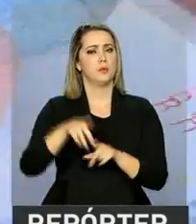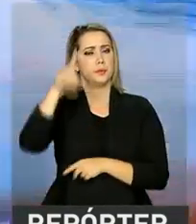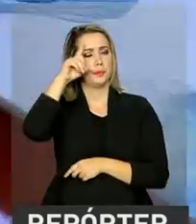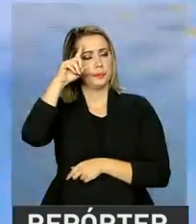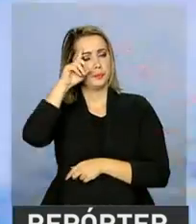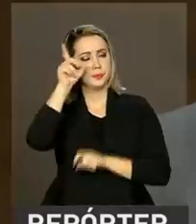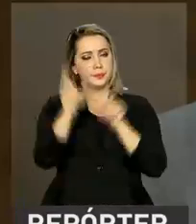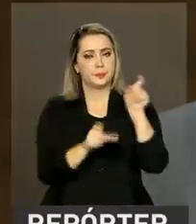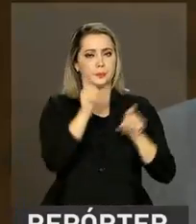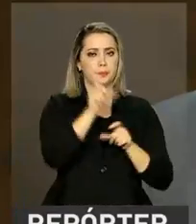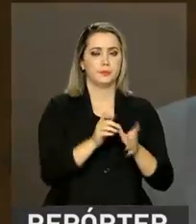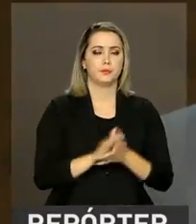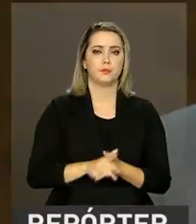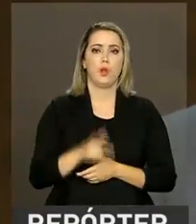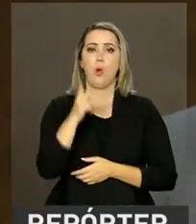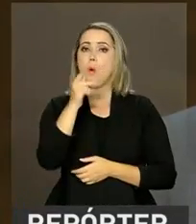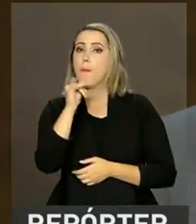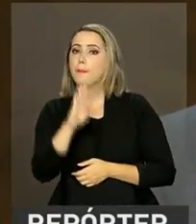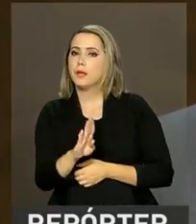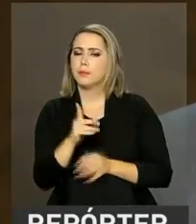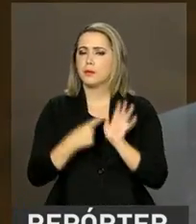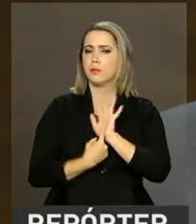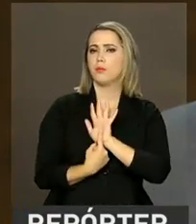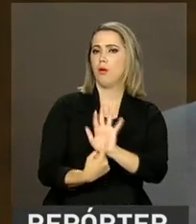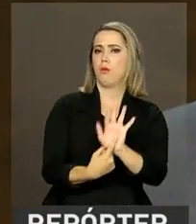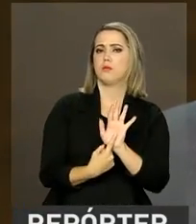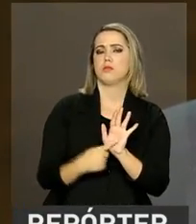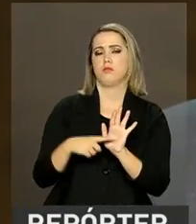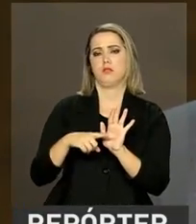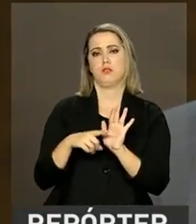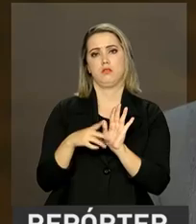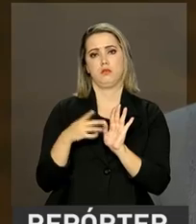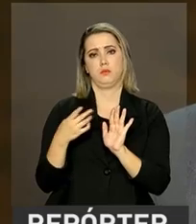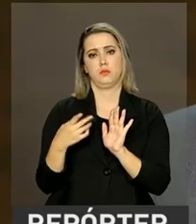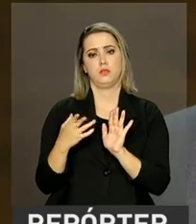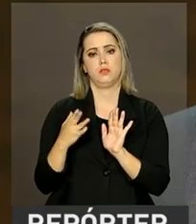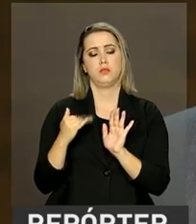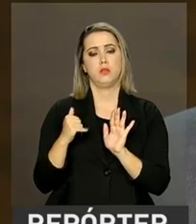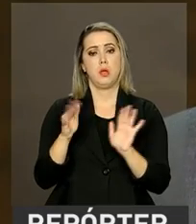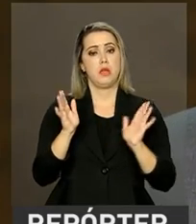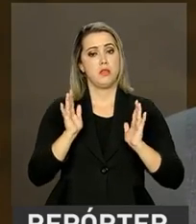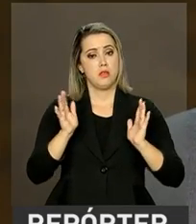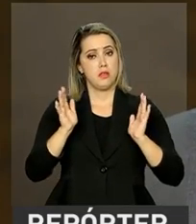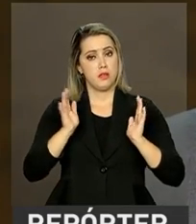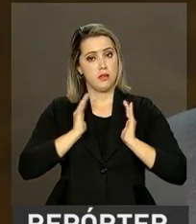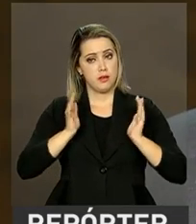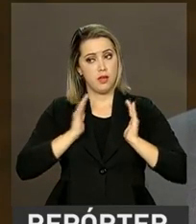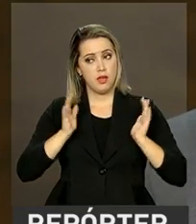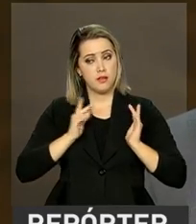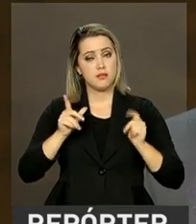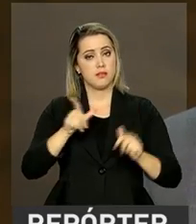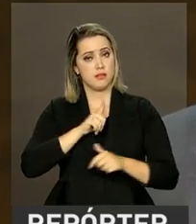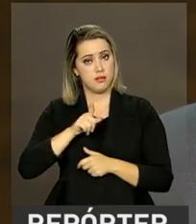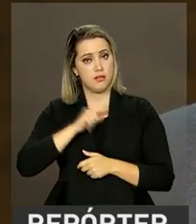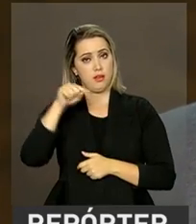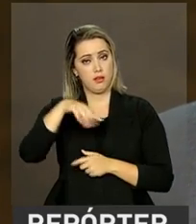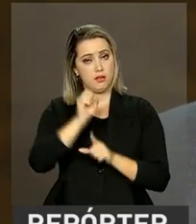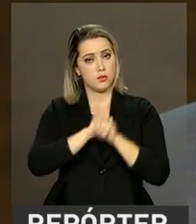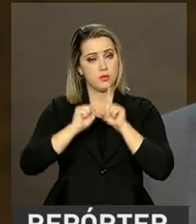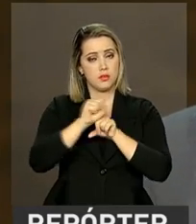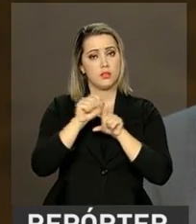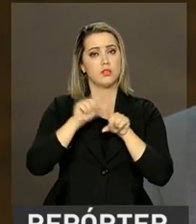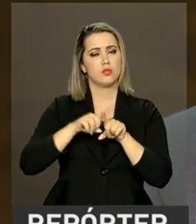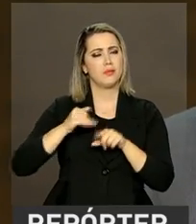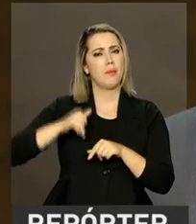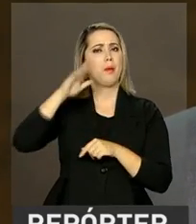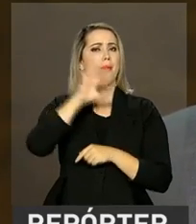a do cidadão o PIB ele reflete não só mais bens e serviços disponíveis pra sociedade como também